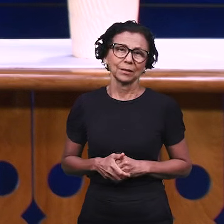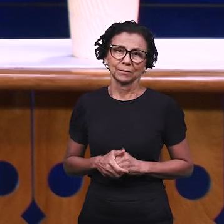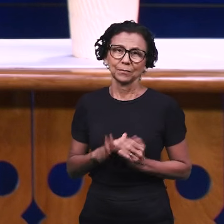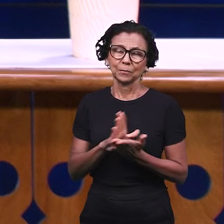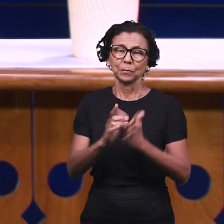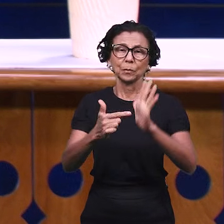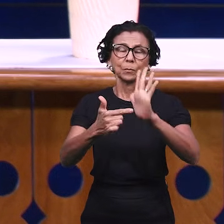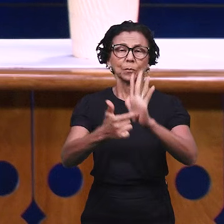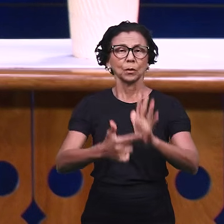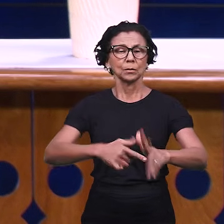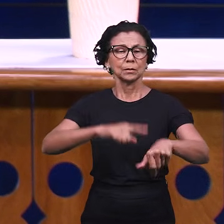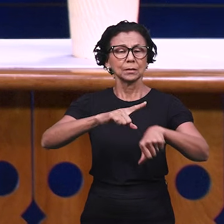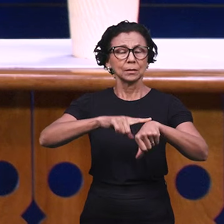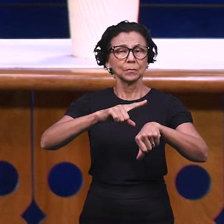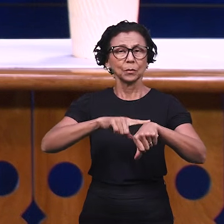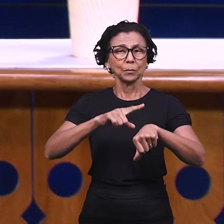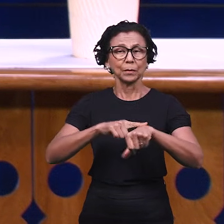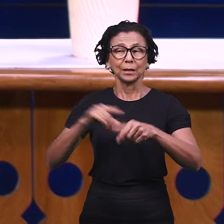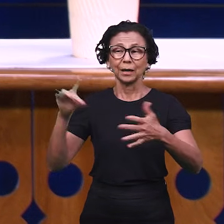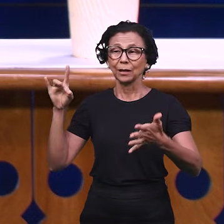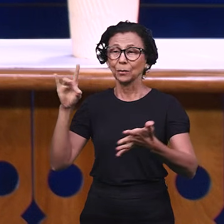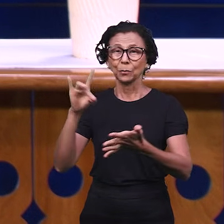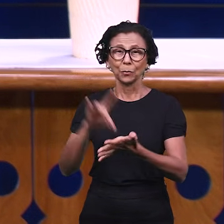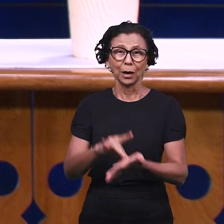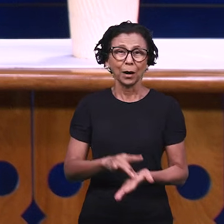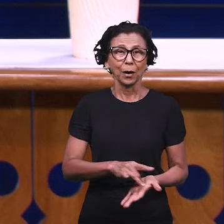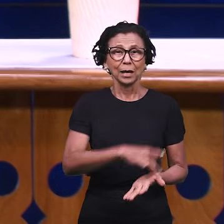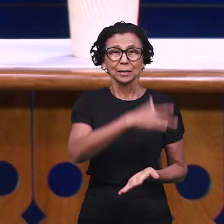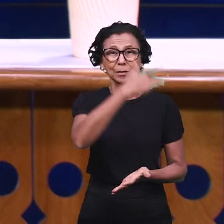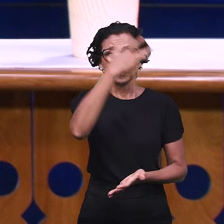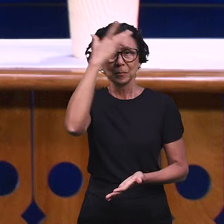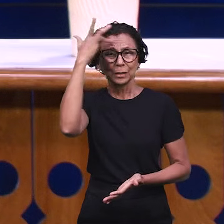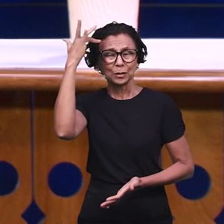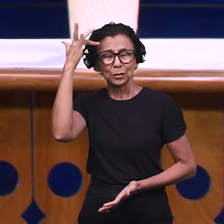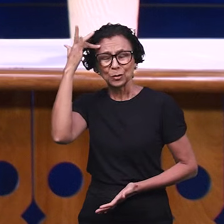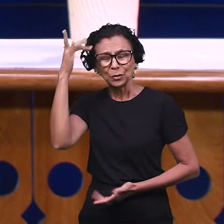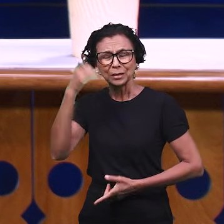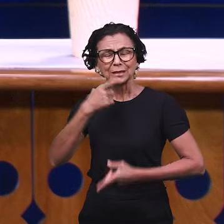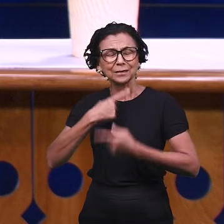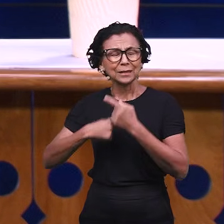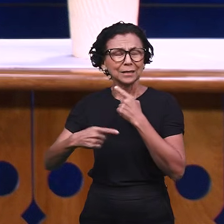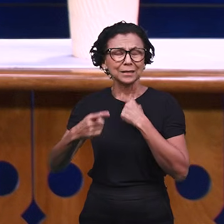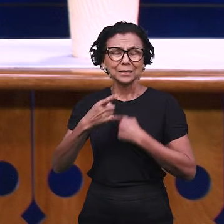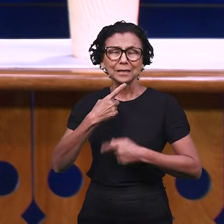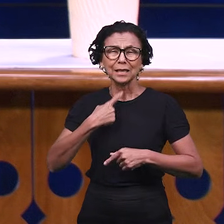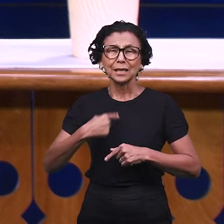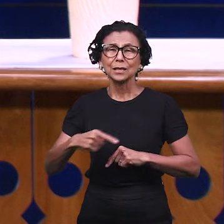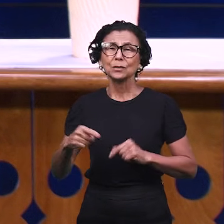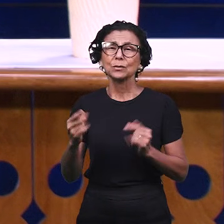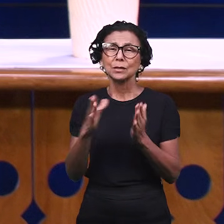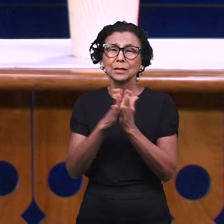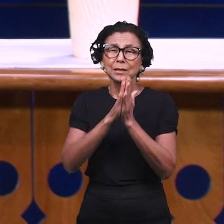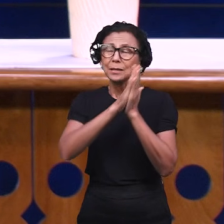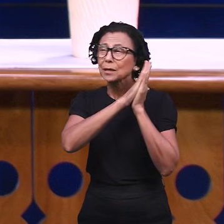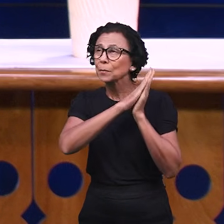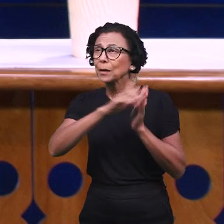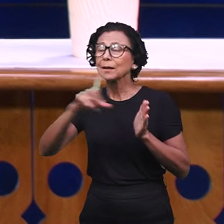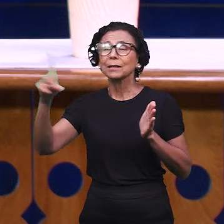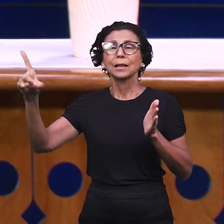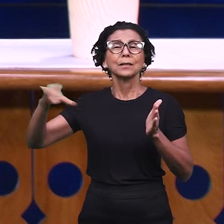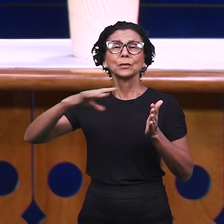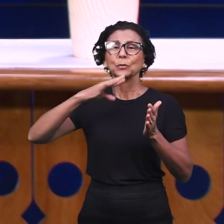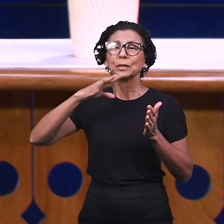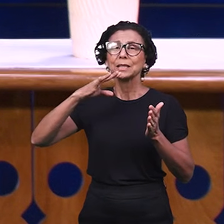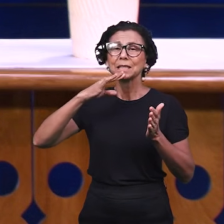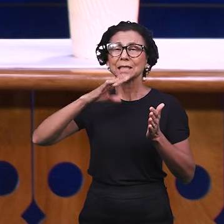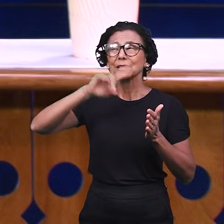que neste momento que o homem teria fome e sede, não de pão nem de água, mas de ouvir a palavra do Senhor. Então aqueles que